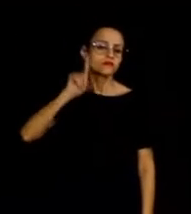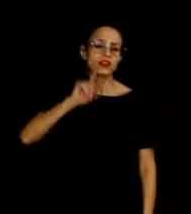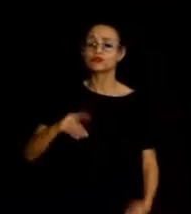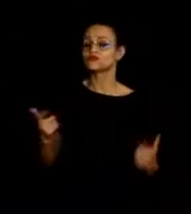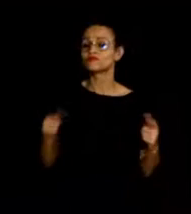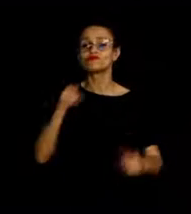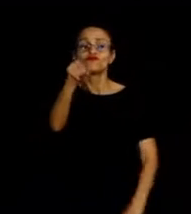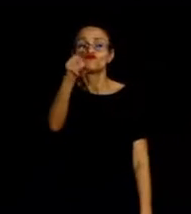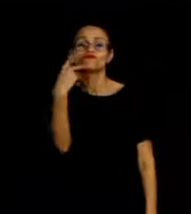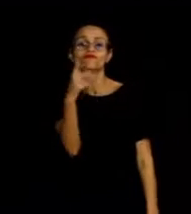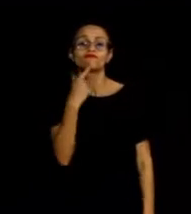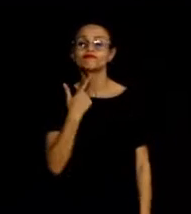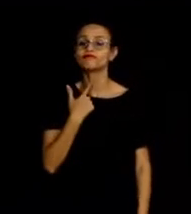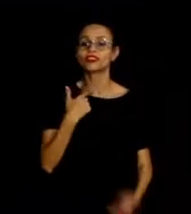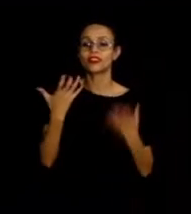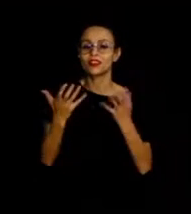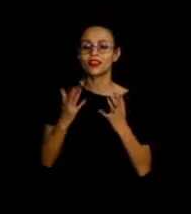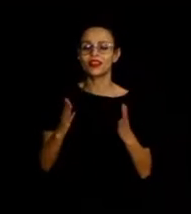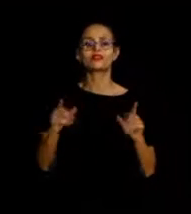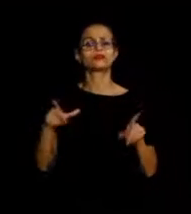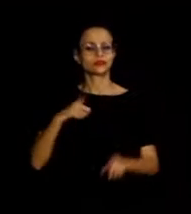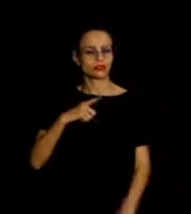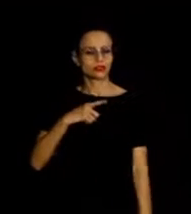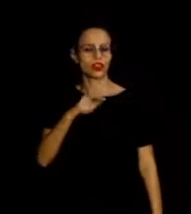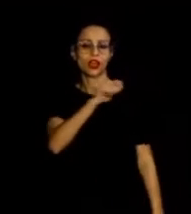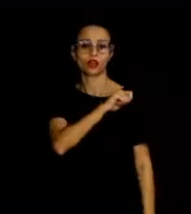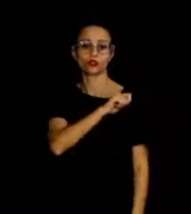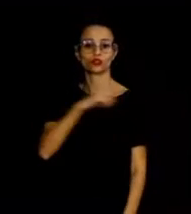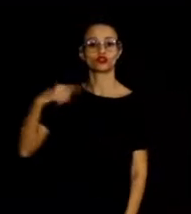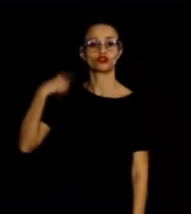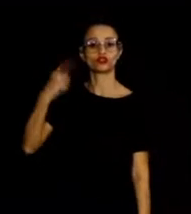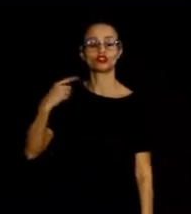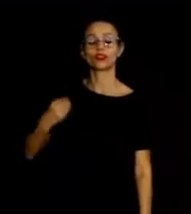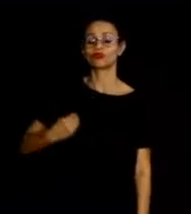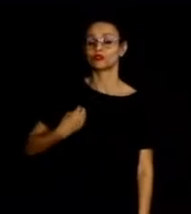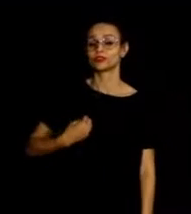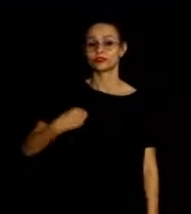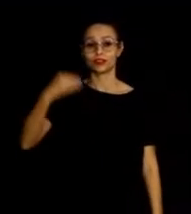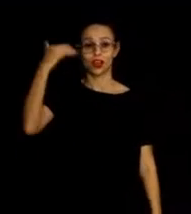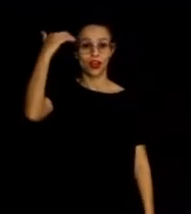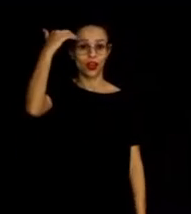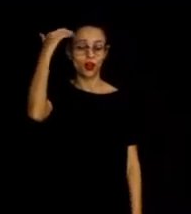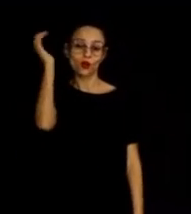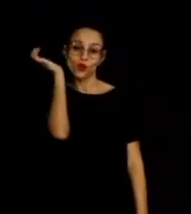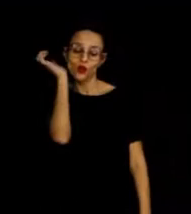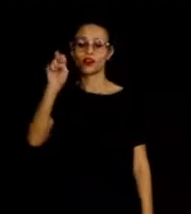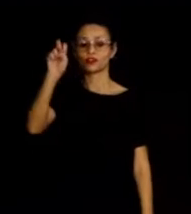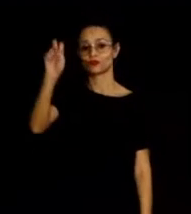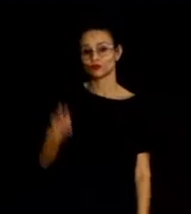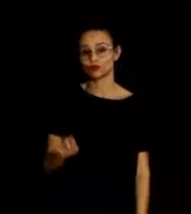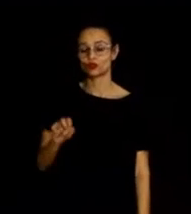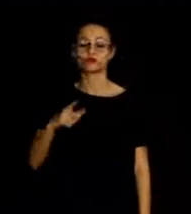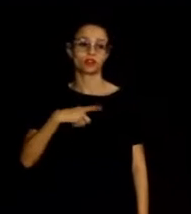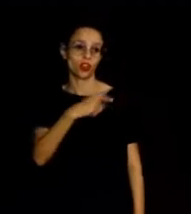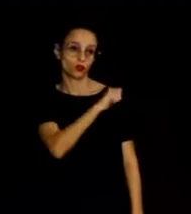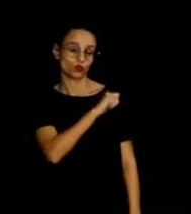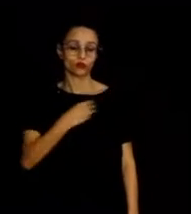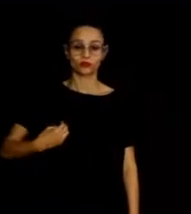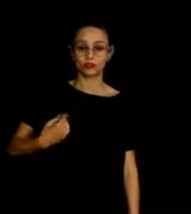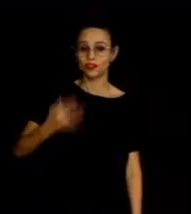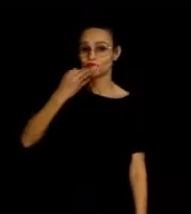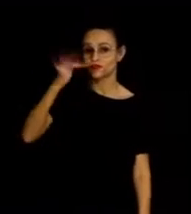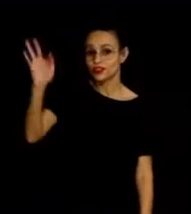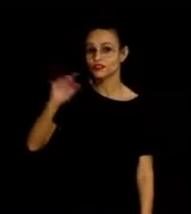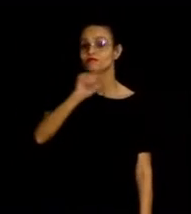para onde você quiser a gente tem hoje aluno de direito que tá na Coreia do Sul a gente tem aluno que tá na França tem